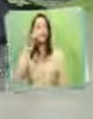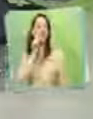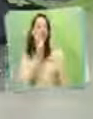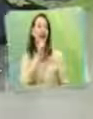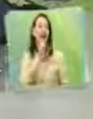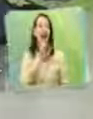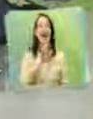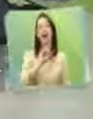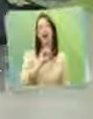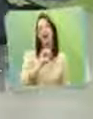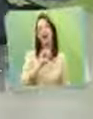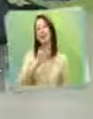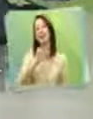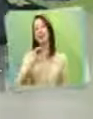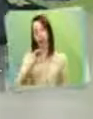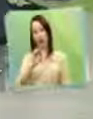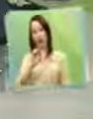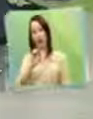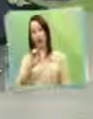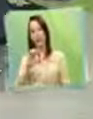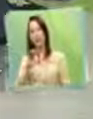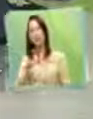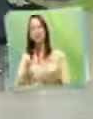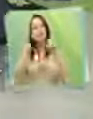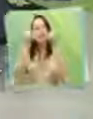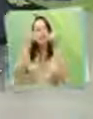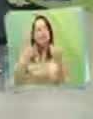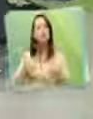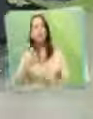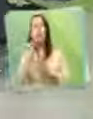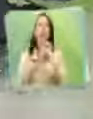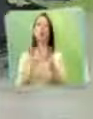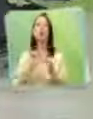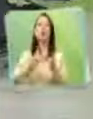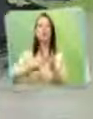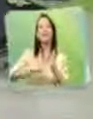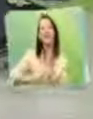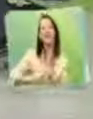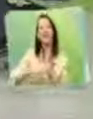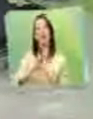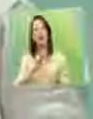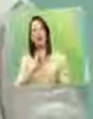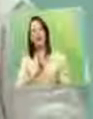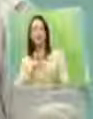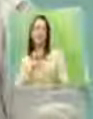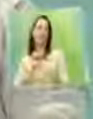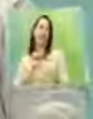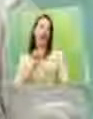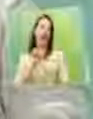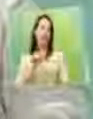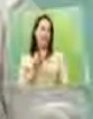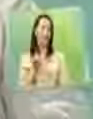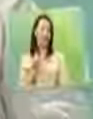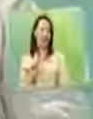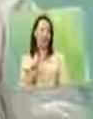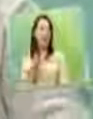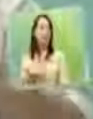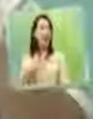Aristóteles, falando sobre a concepção de cidadania. E pedia-se no enunciado para que, a partir do